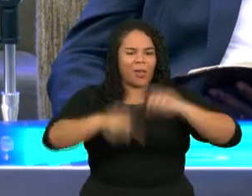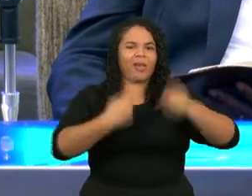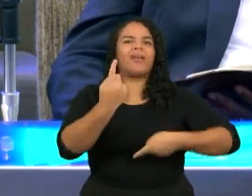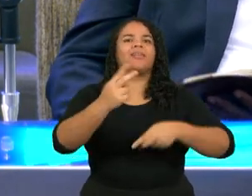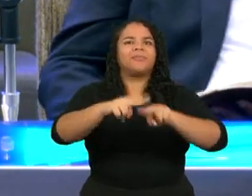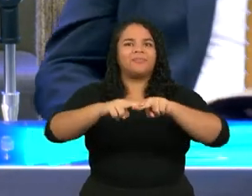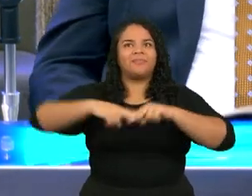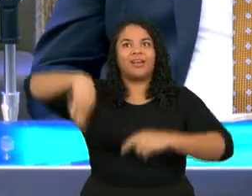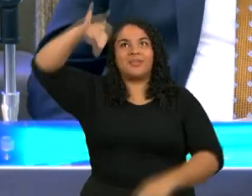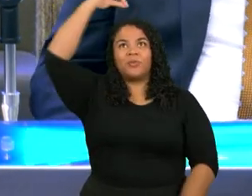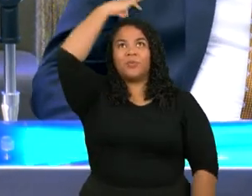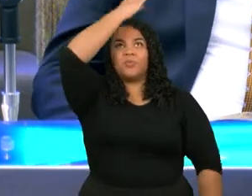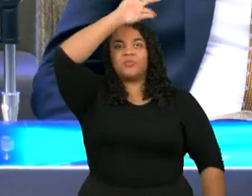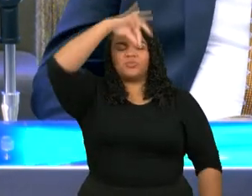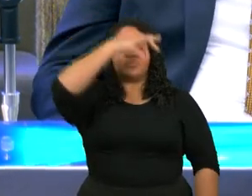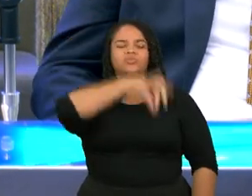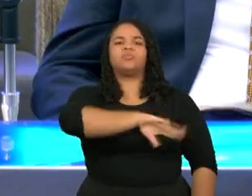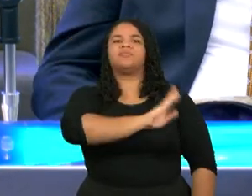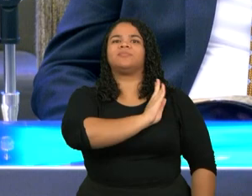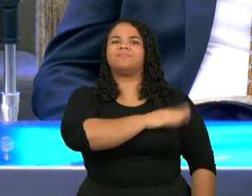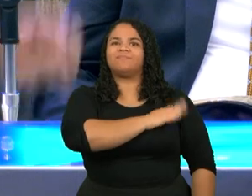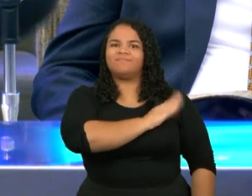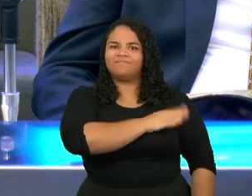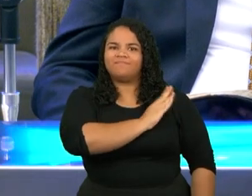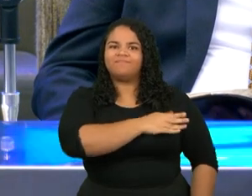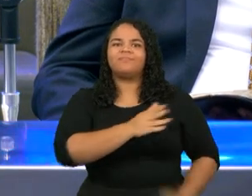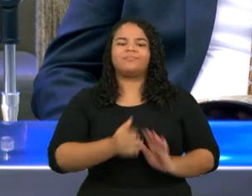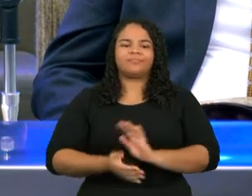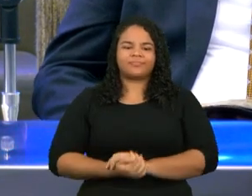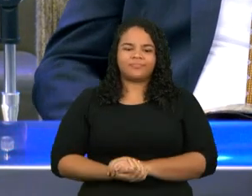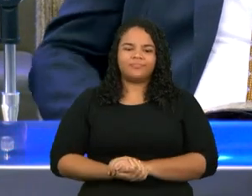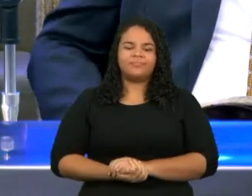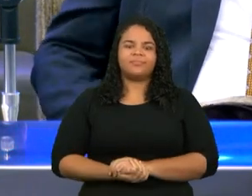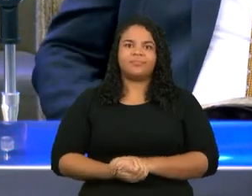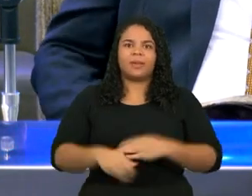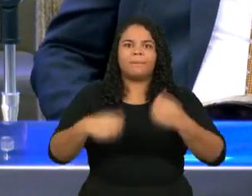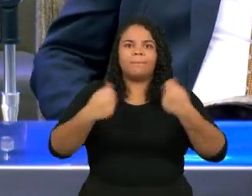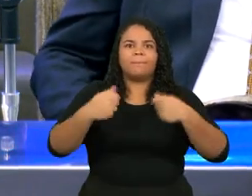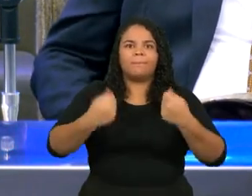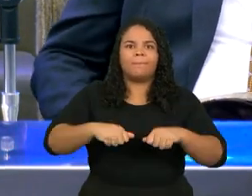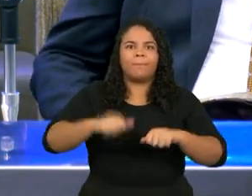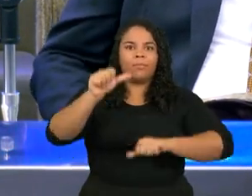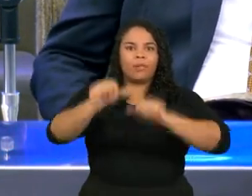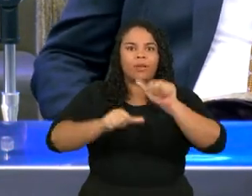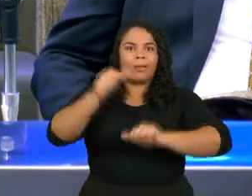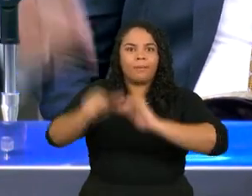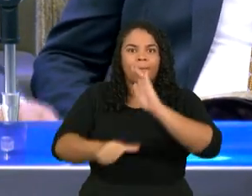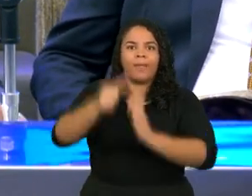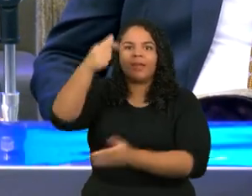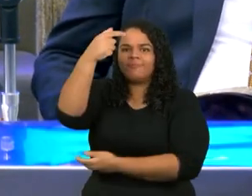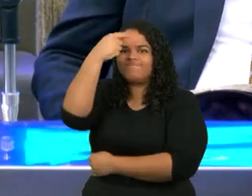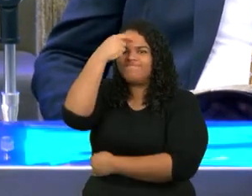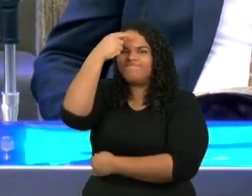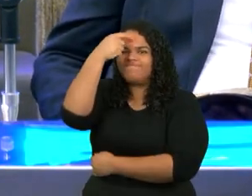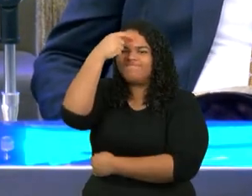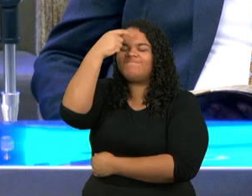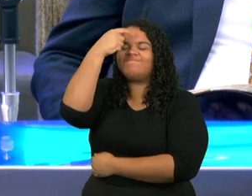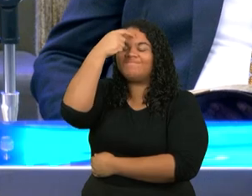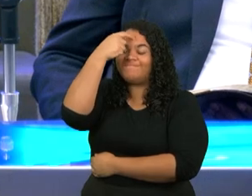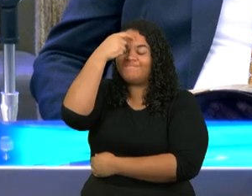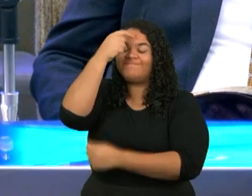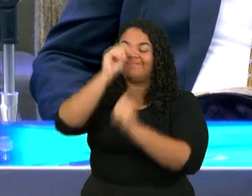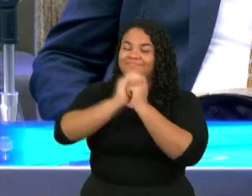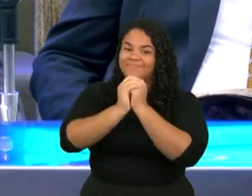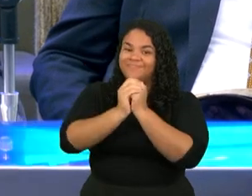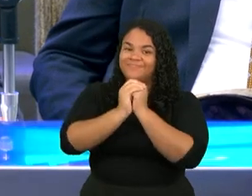no vosso sentido a mudança começa aqui na mente quem diz Amém irmãos na